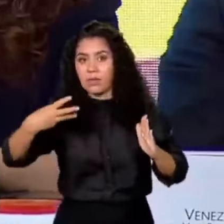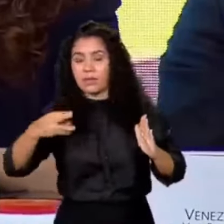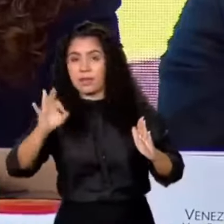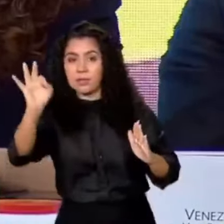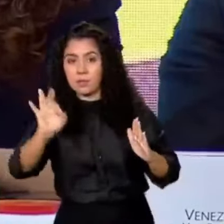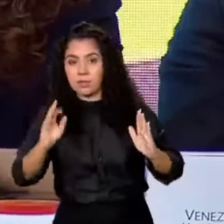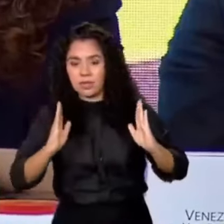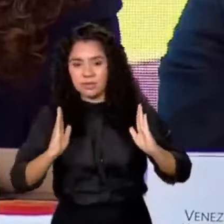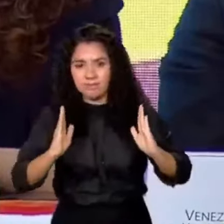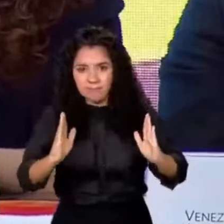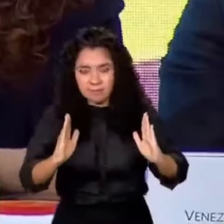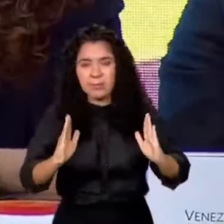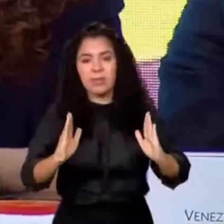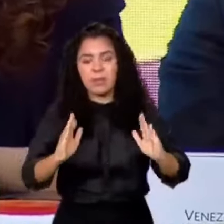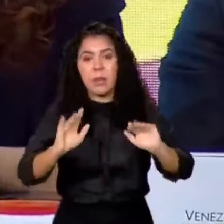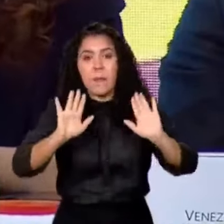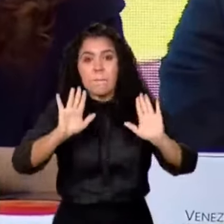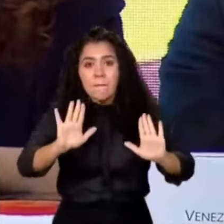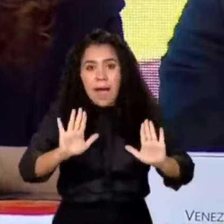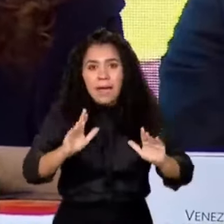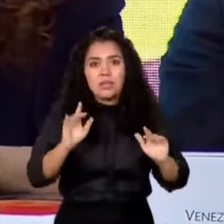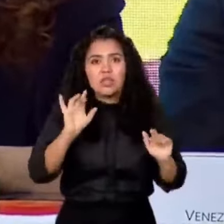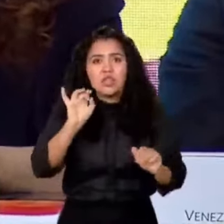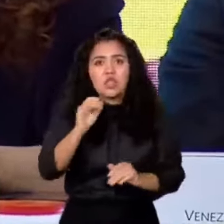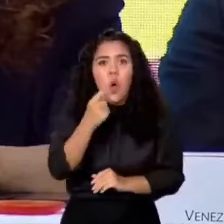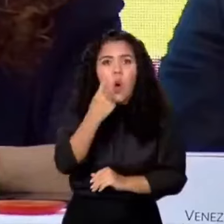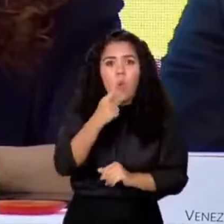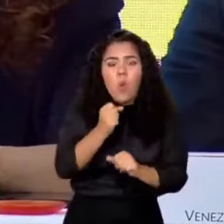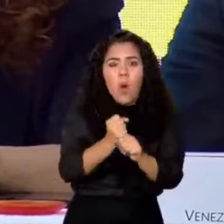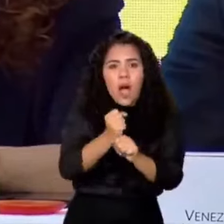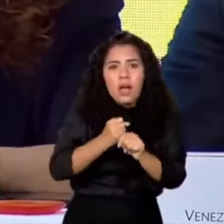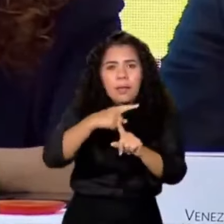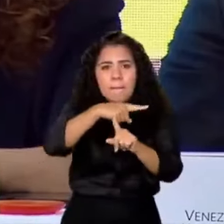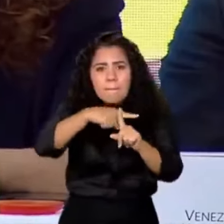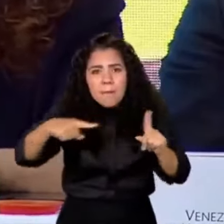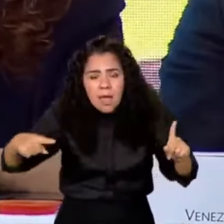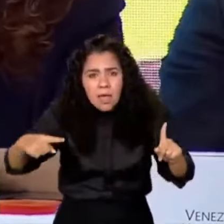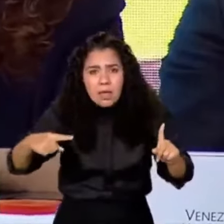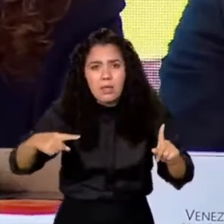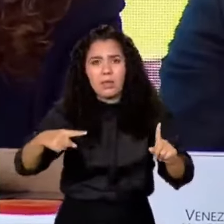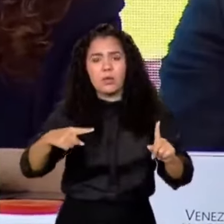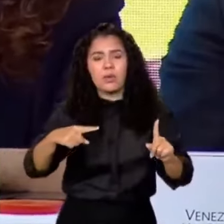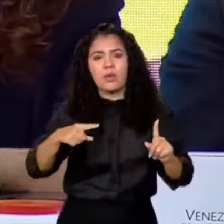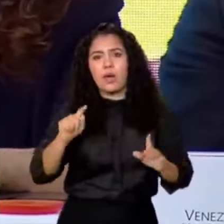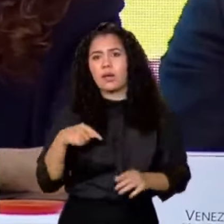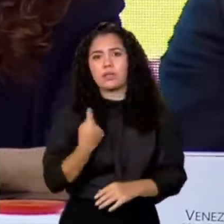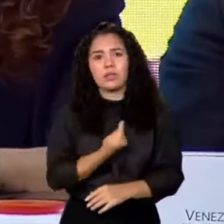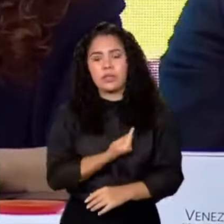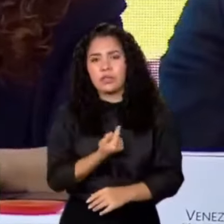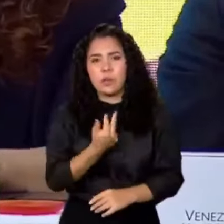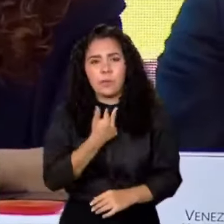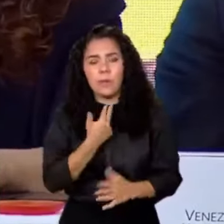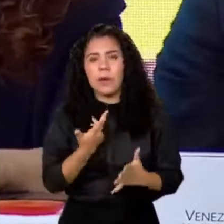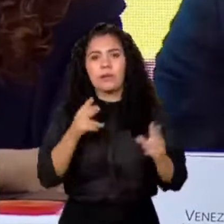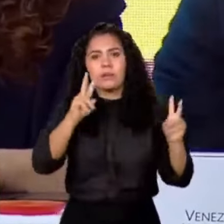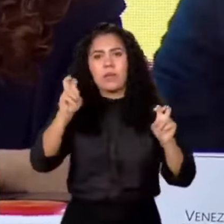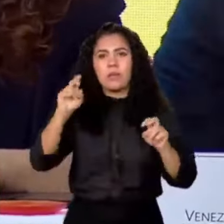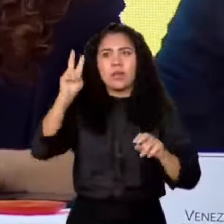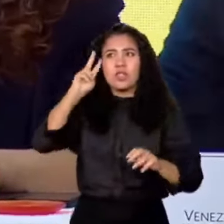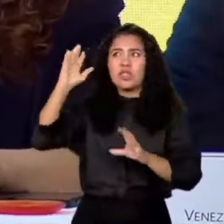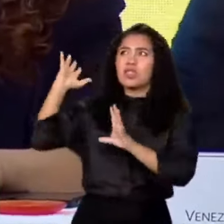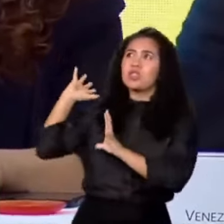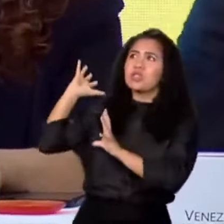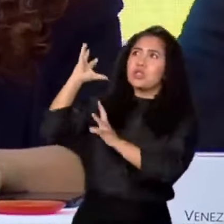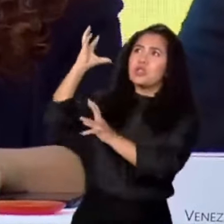E lembrar que nós não podemos, em um ano e meio, o governo está colocando aqui, nós não podemos recompor todo um processo histórico de